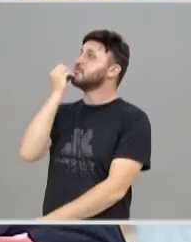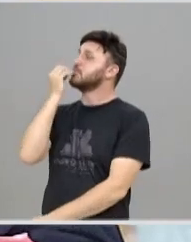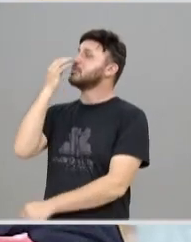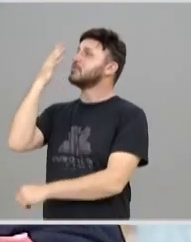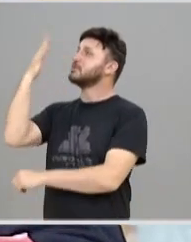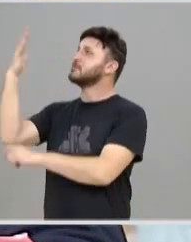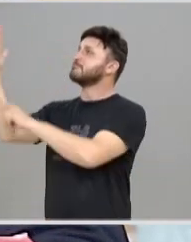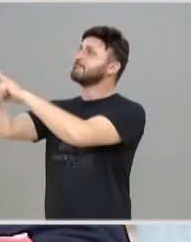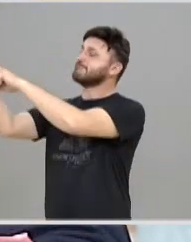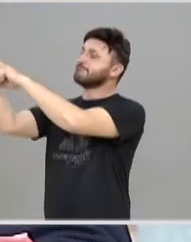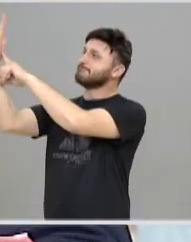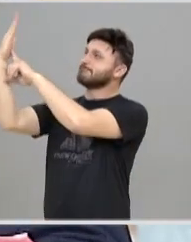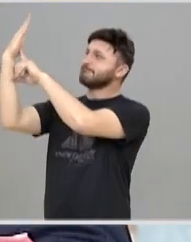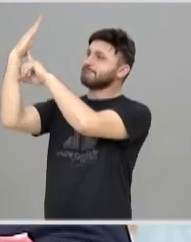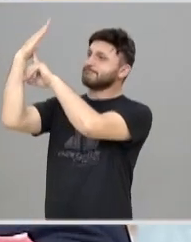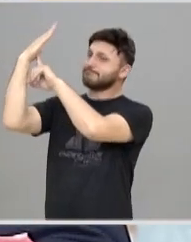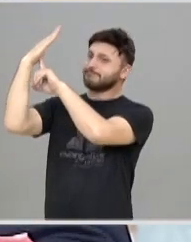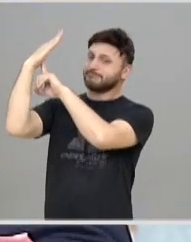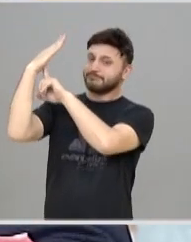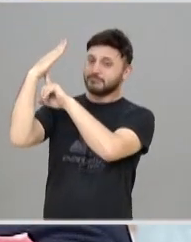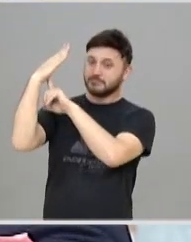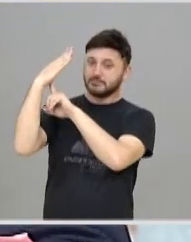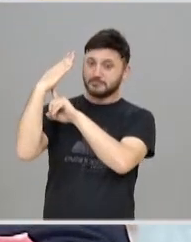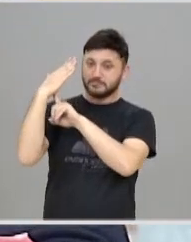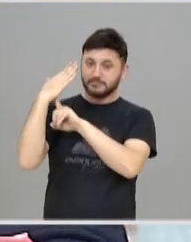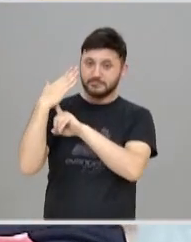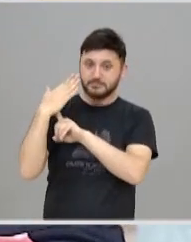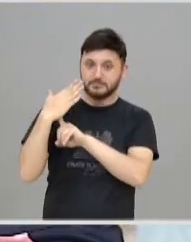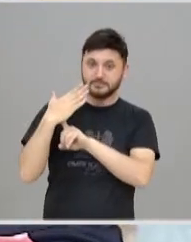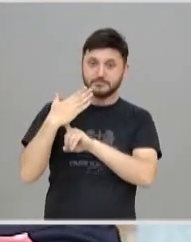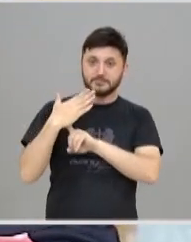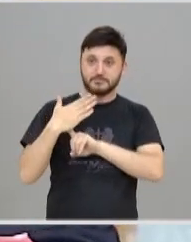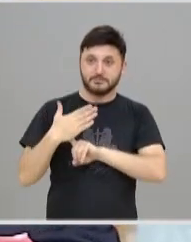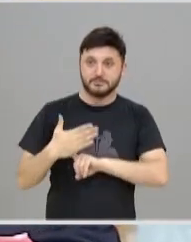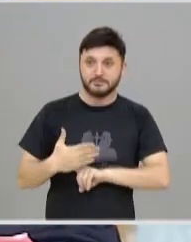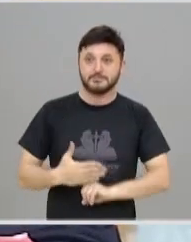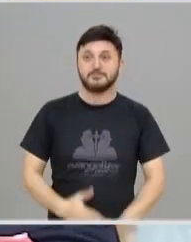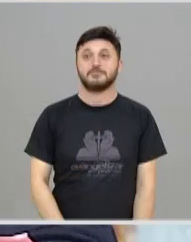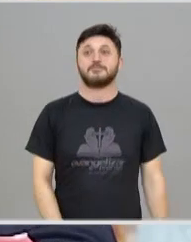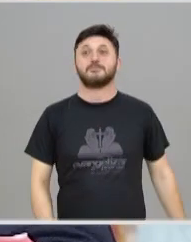Mostrai-nos, ó Senhor, vossa bondade